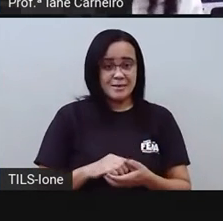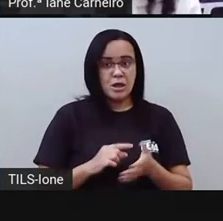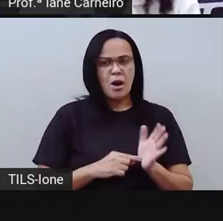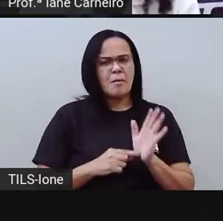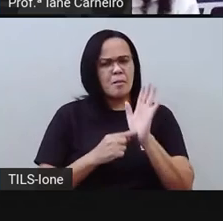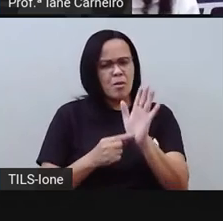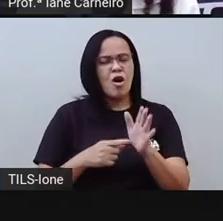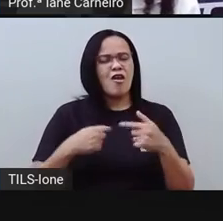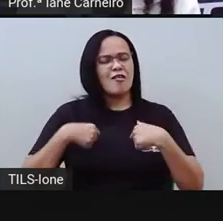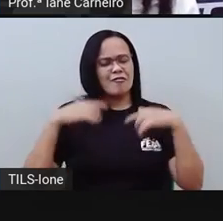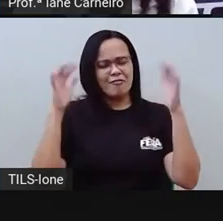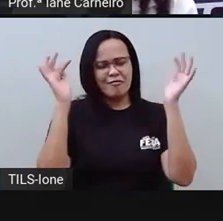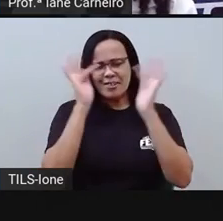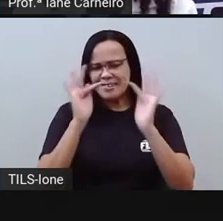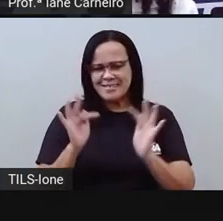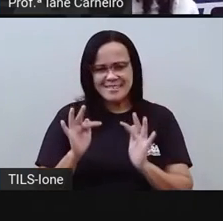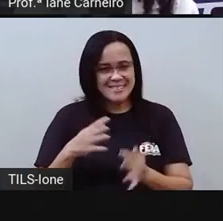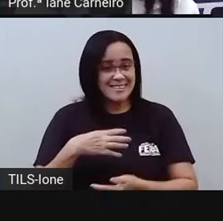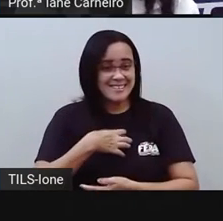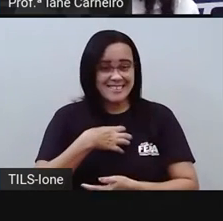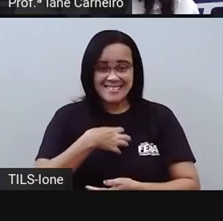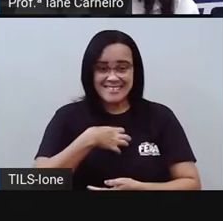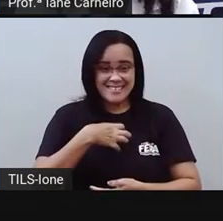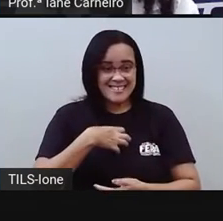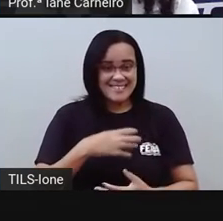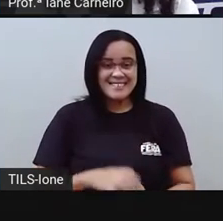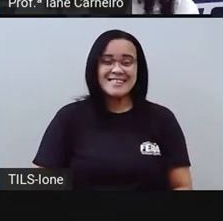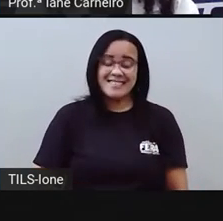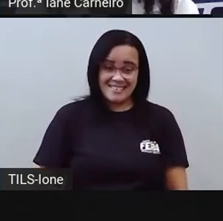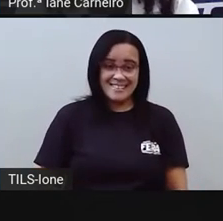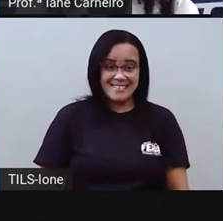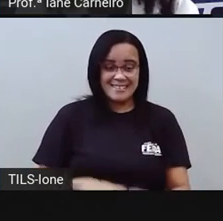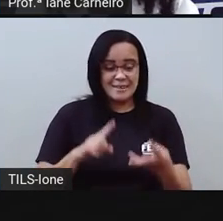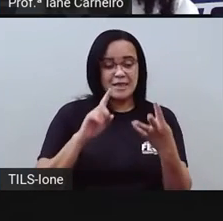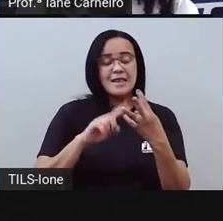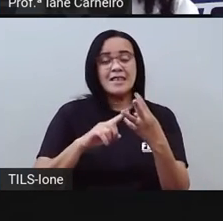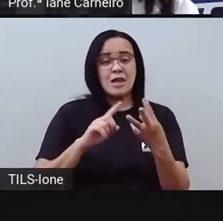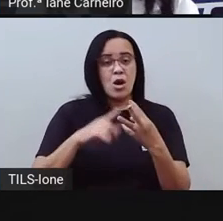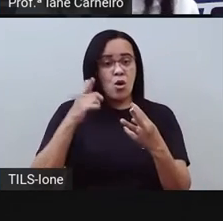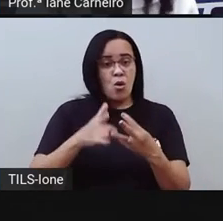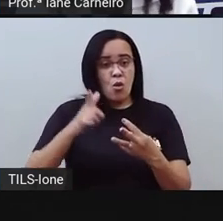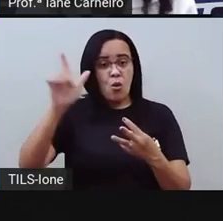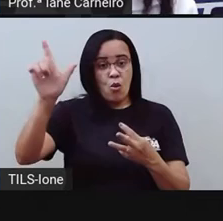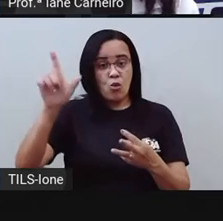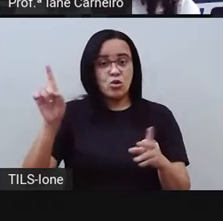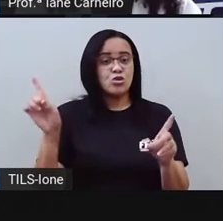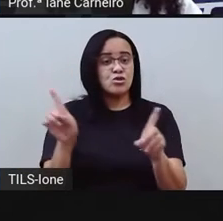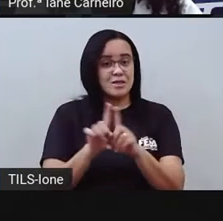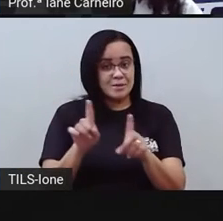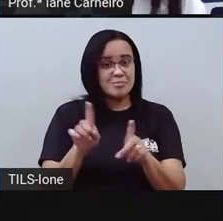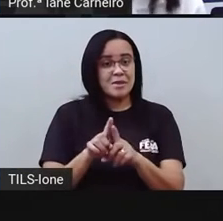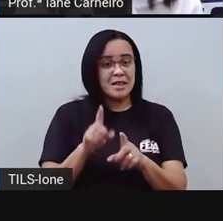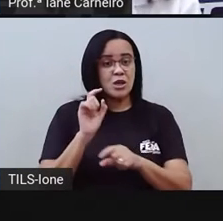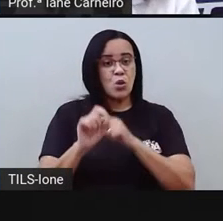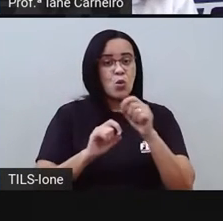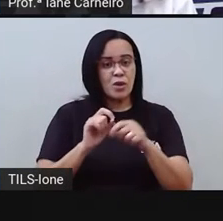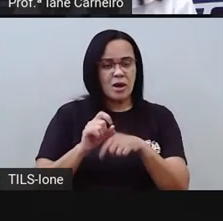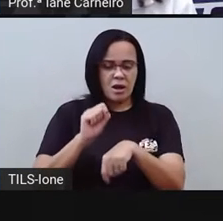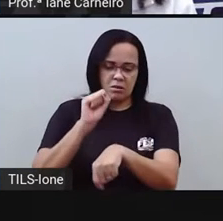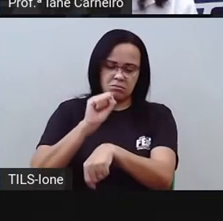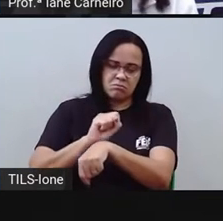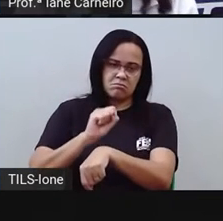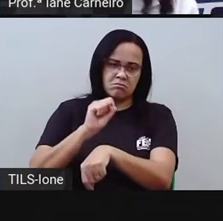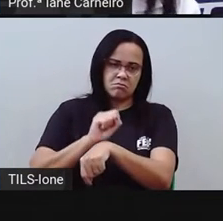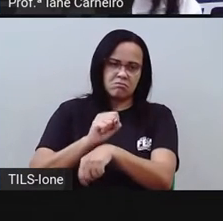né? Outra coisa importante, outro princípio aqui, ó, importantíssimo, é esperar com